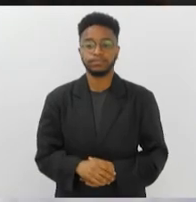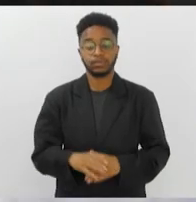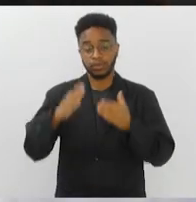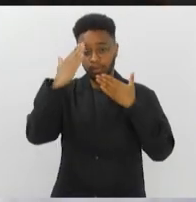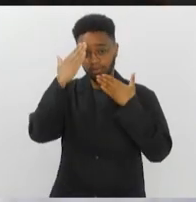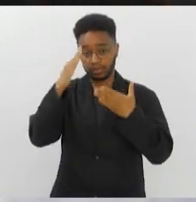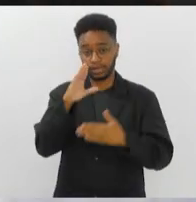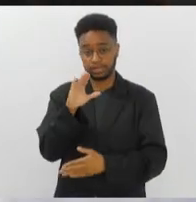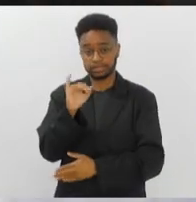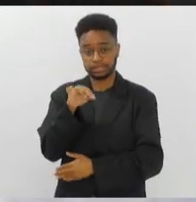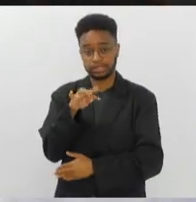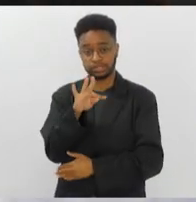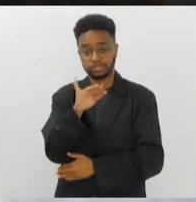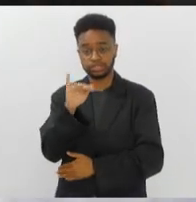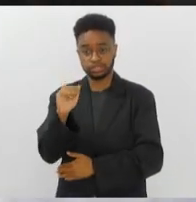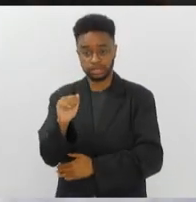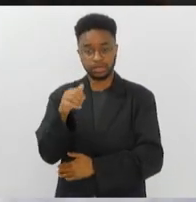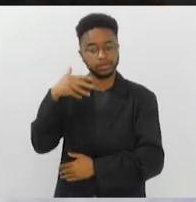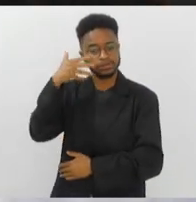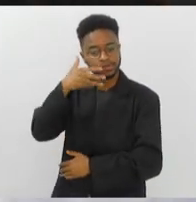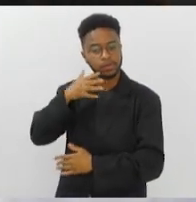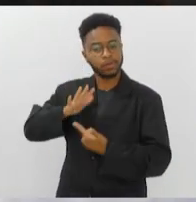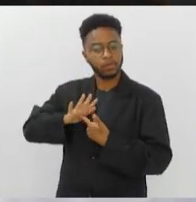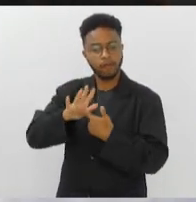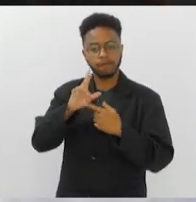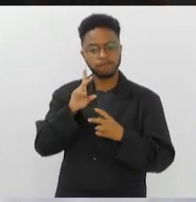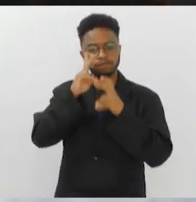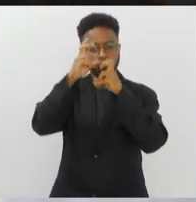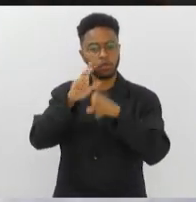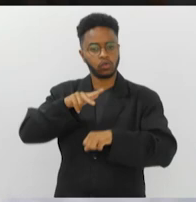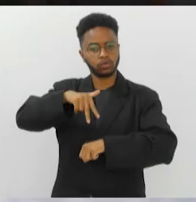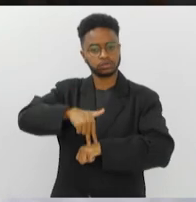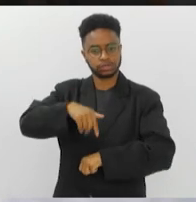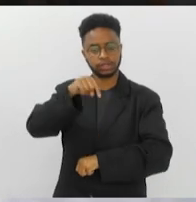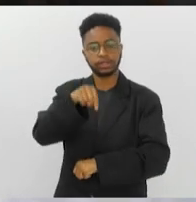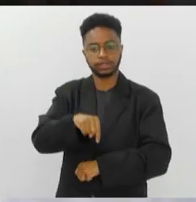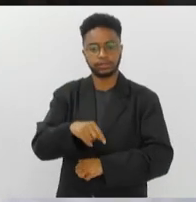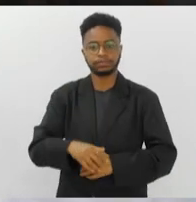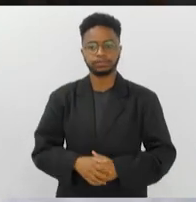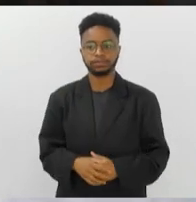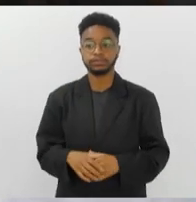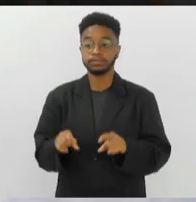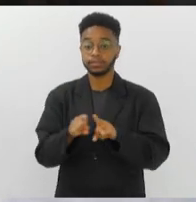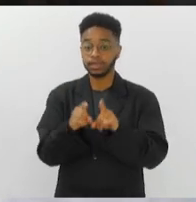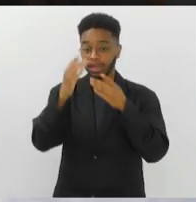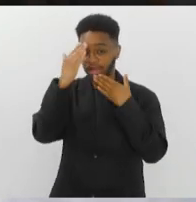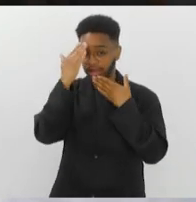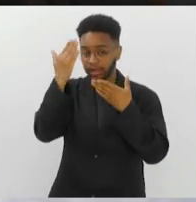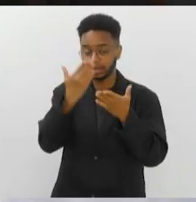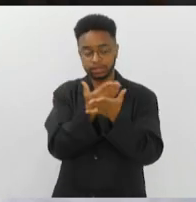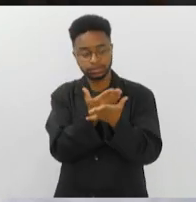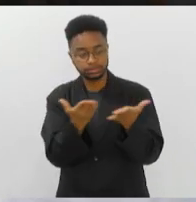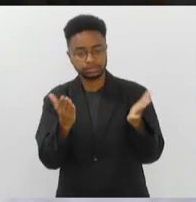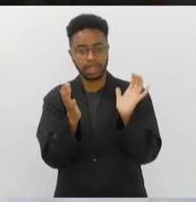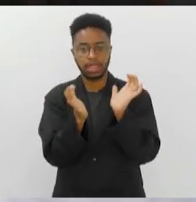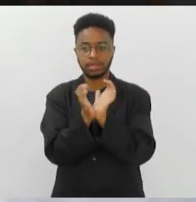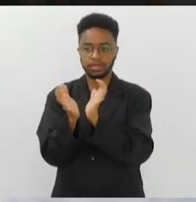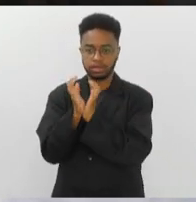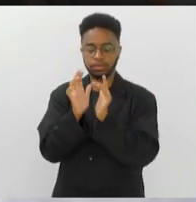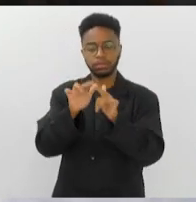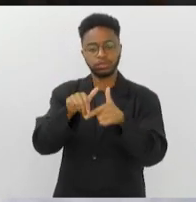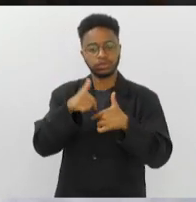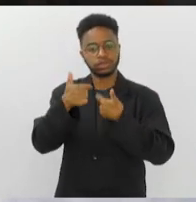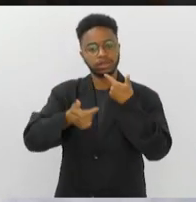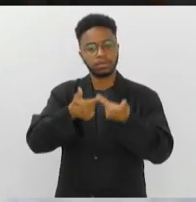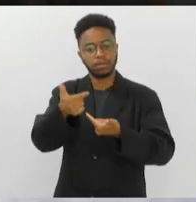Obrigado, Cíntia, por trazer essa força toda aqui para o nosso plenário. E agradecendo você, eu agradeço toda a nossa equipe pelo